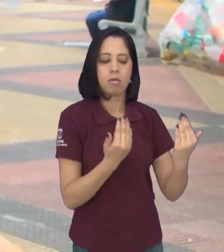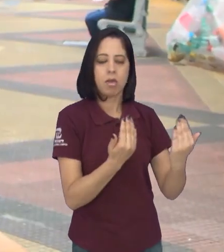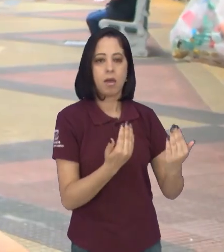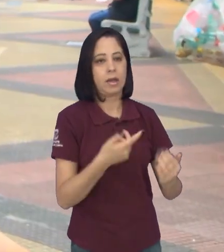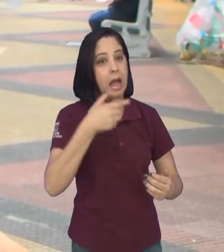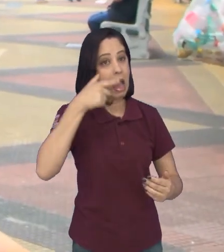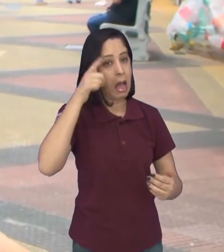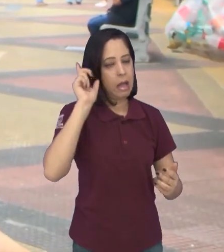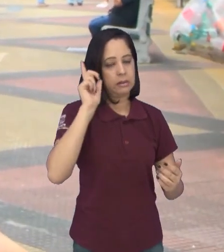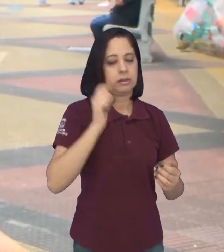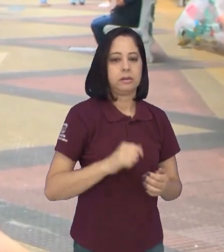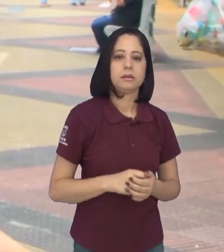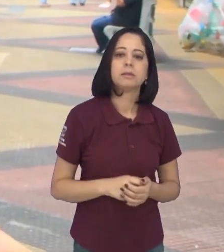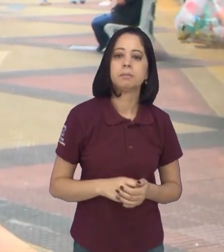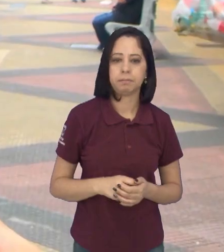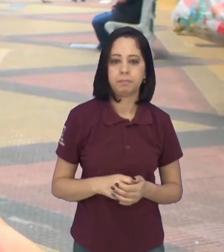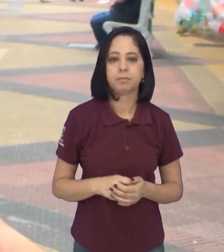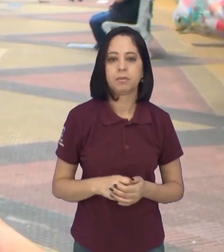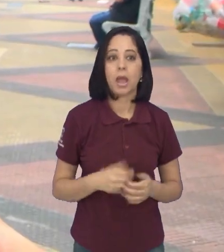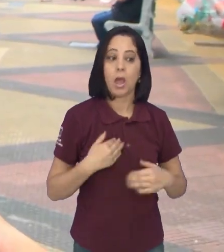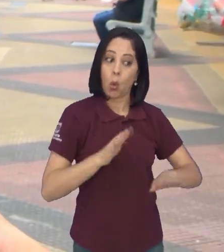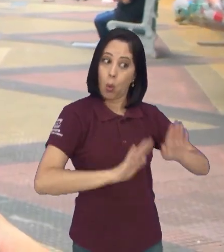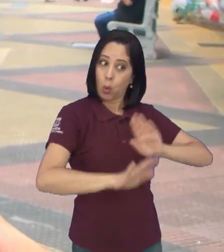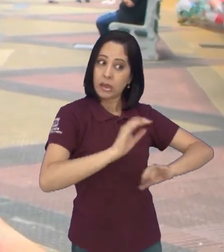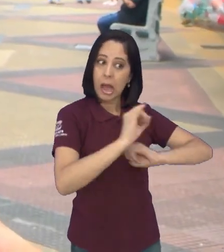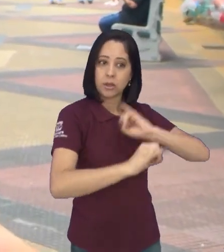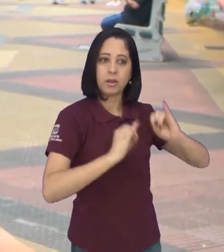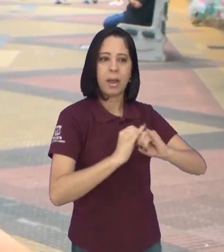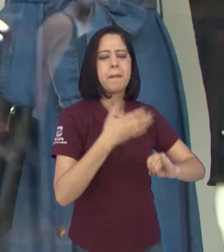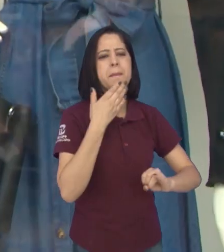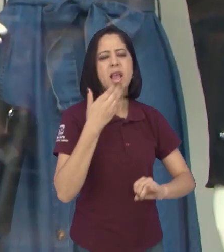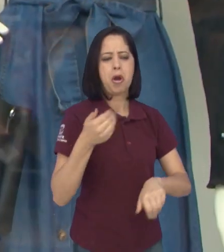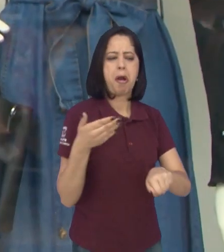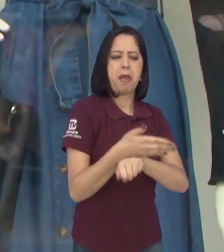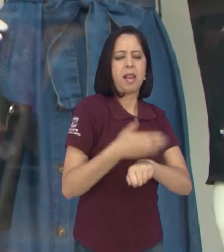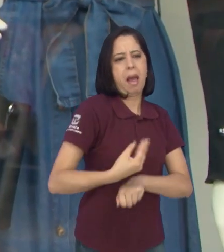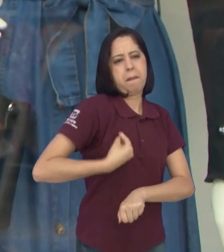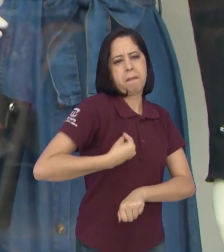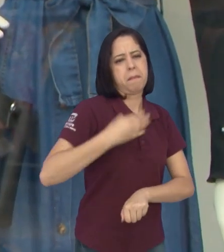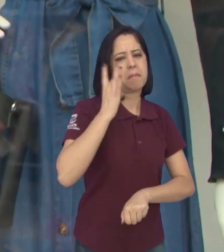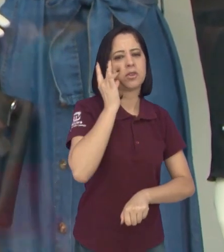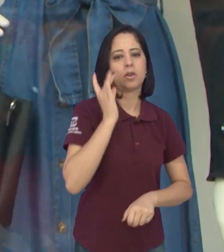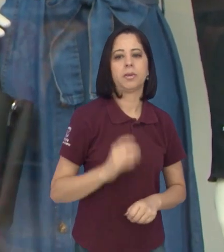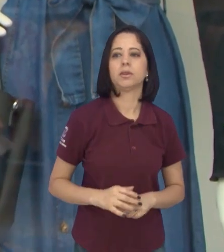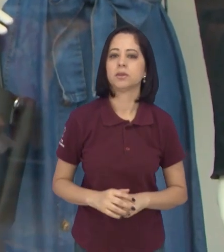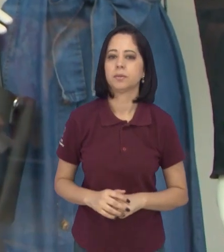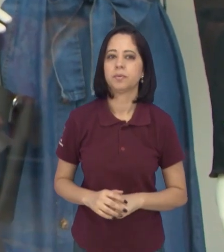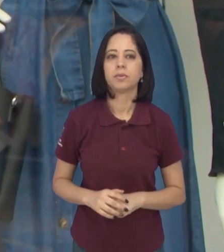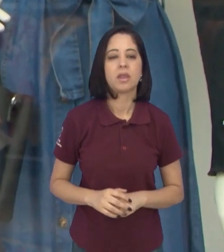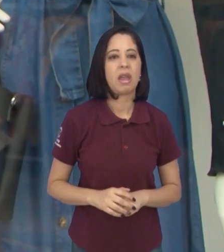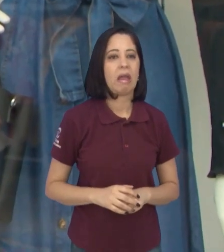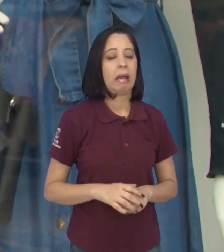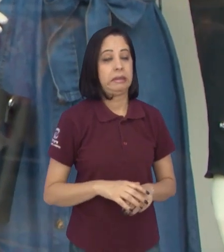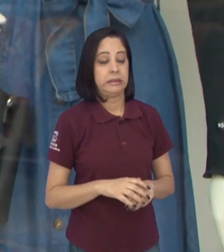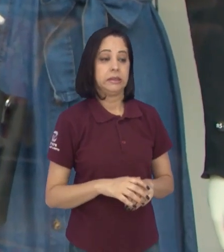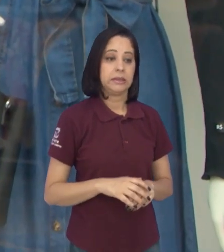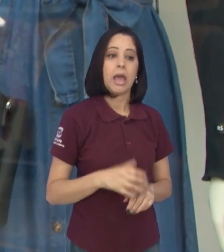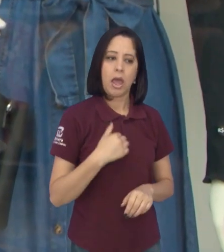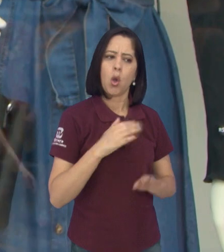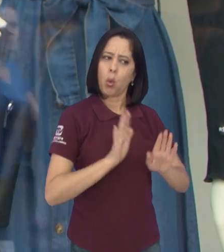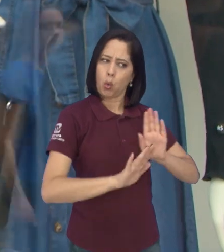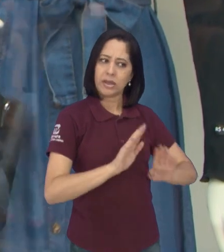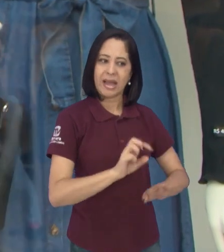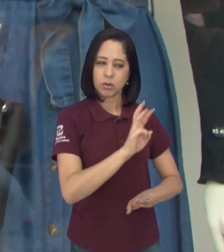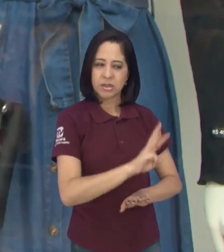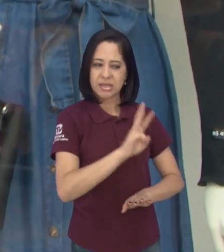tomo bastante cuidado sobre essas situações de internet, prefiro mais pessoalmente mesmo. Tenho sim, eu tento não entrar em sites assim que pareçam